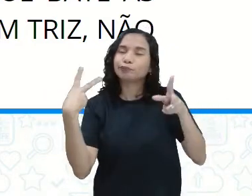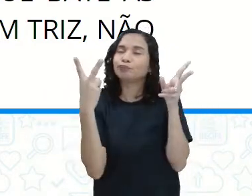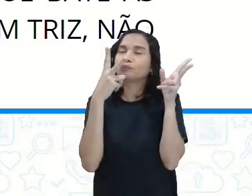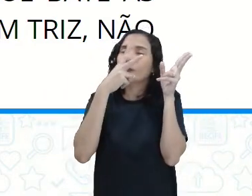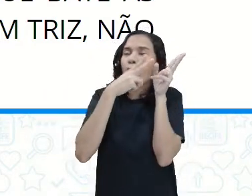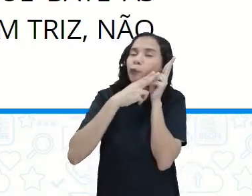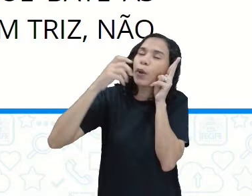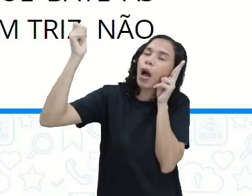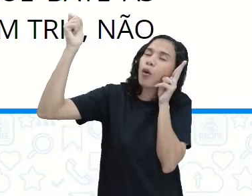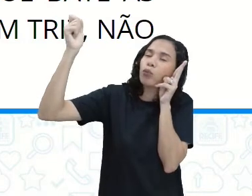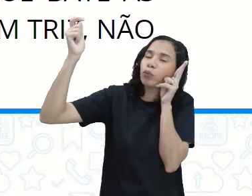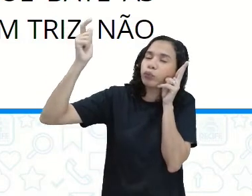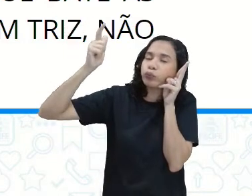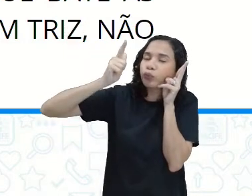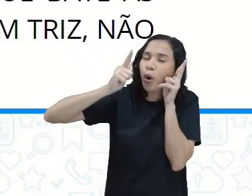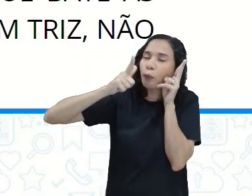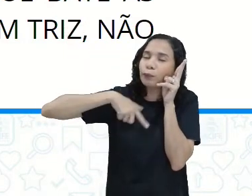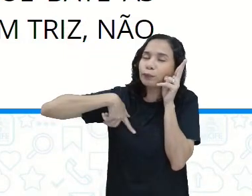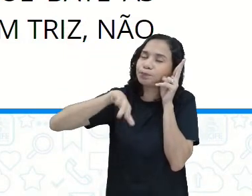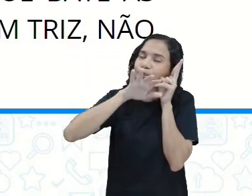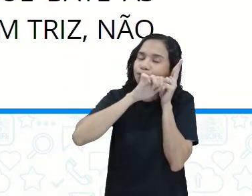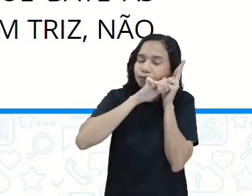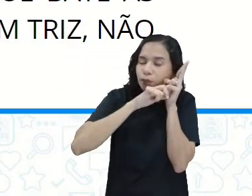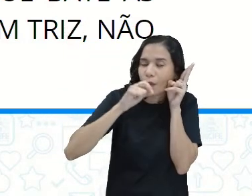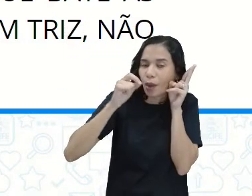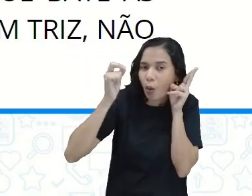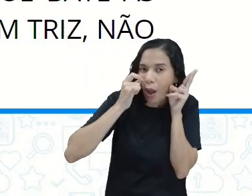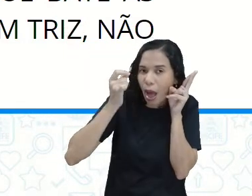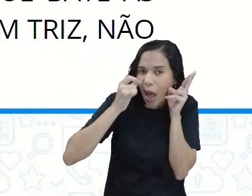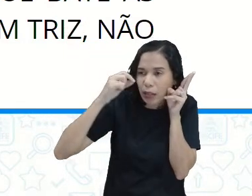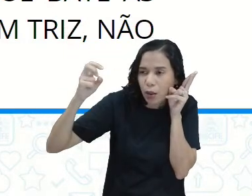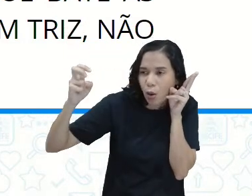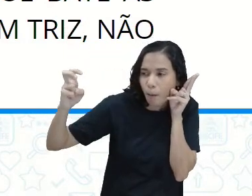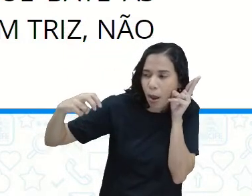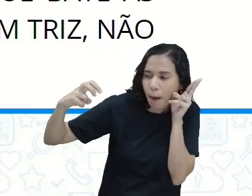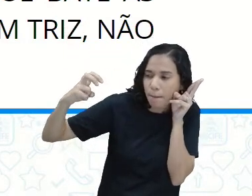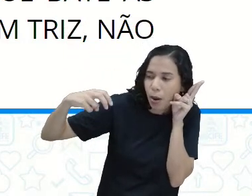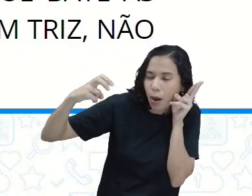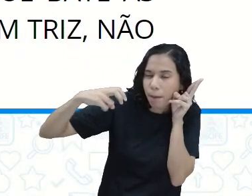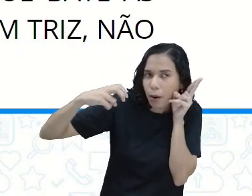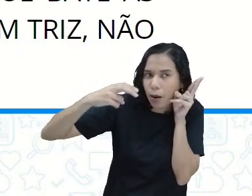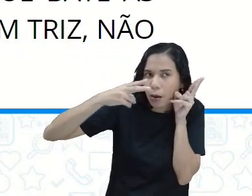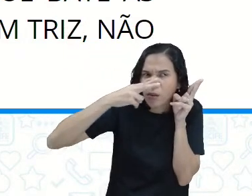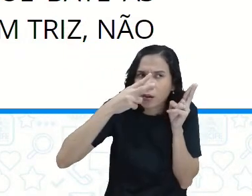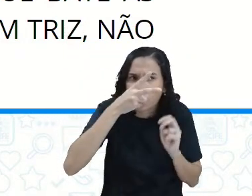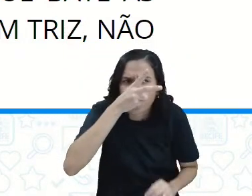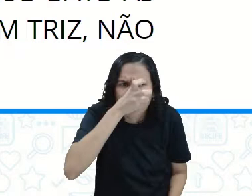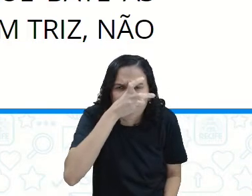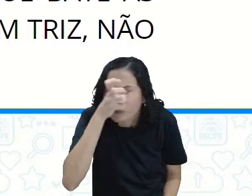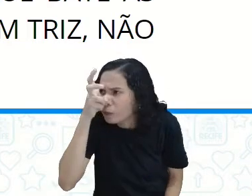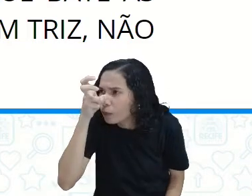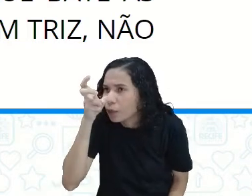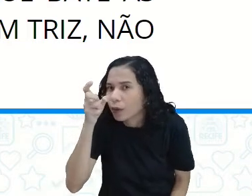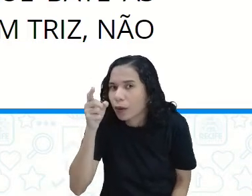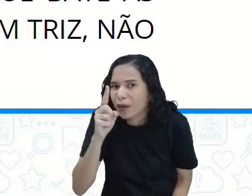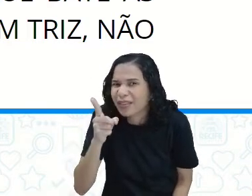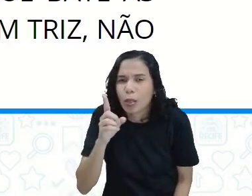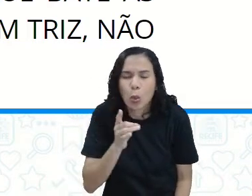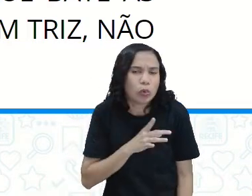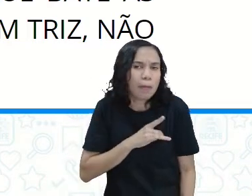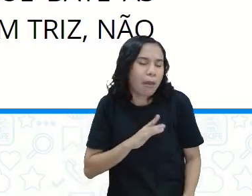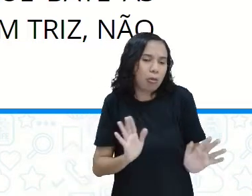ao sol. O ratinho então aproximou-se dele e farejou, sem receio